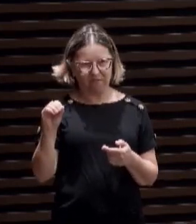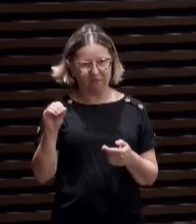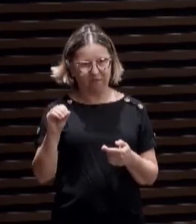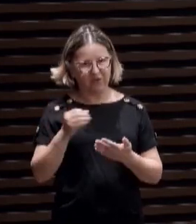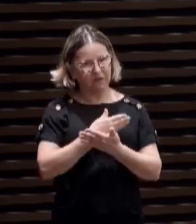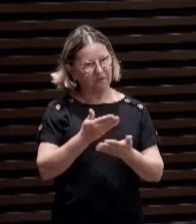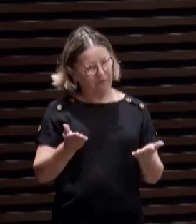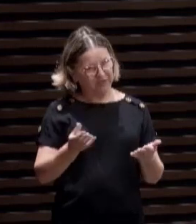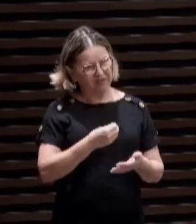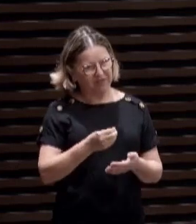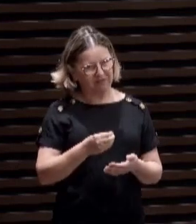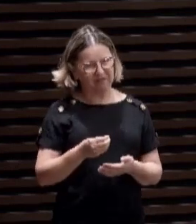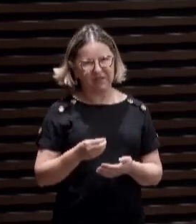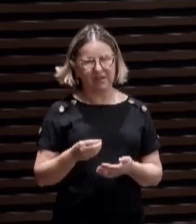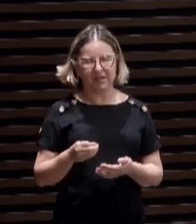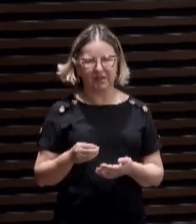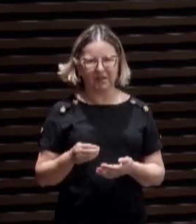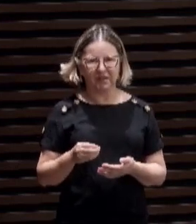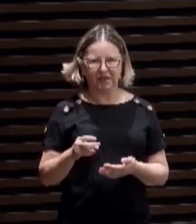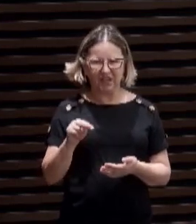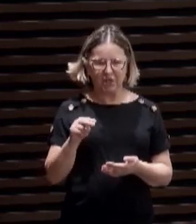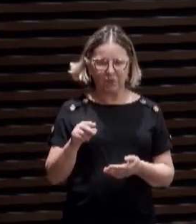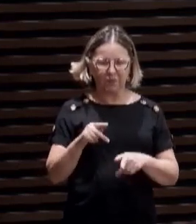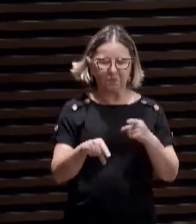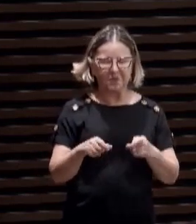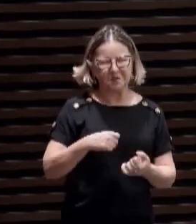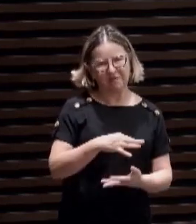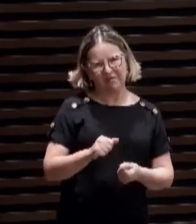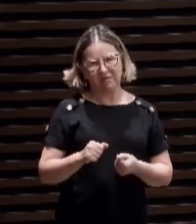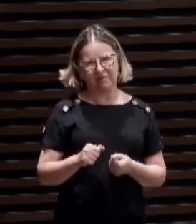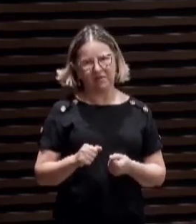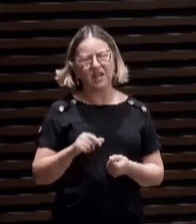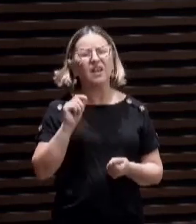Paulo pergunta: quem é Apolo? E quem é Paulo? Servos por